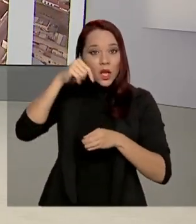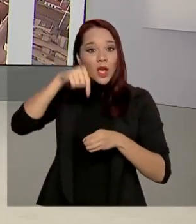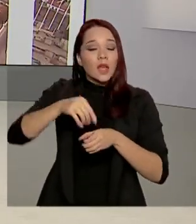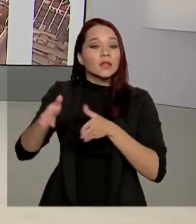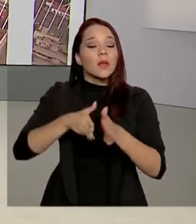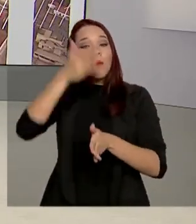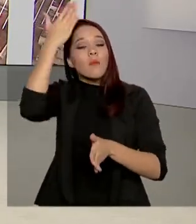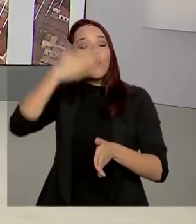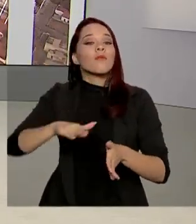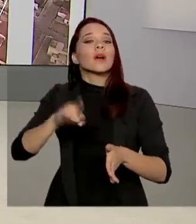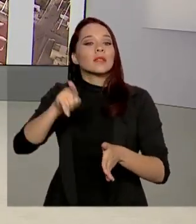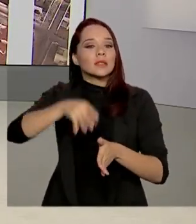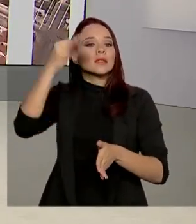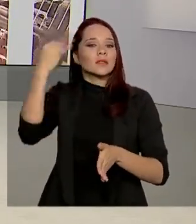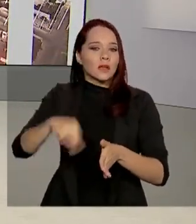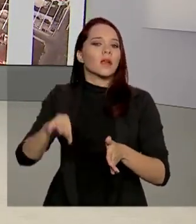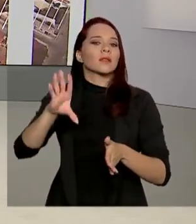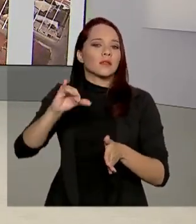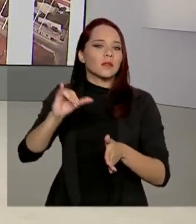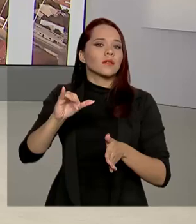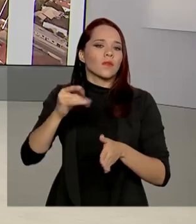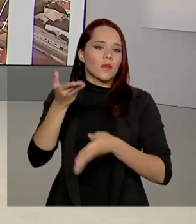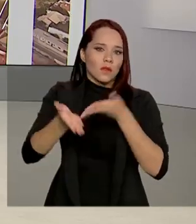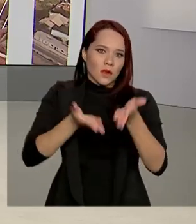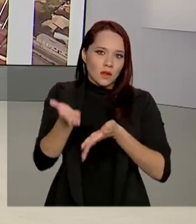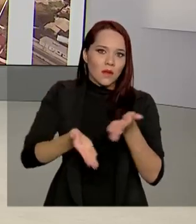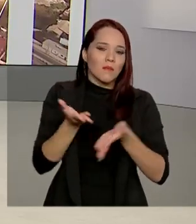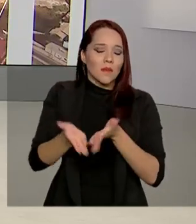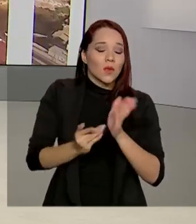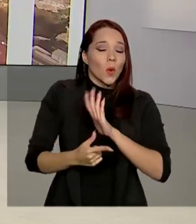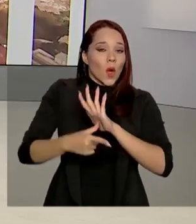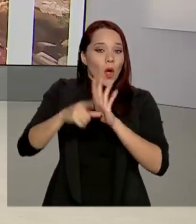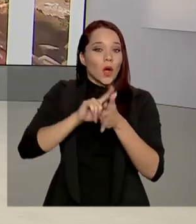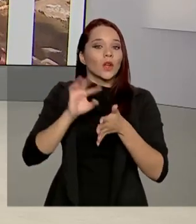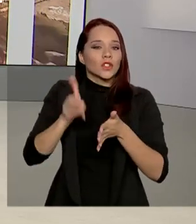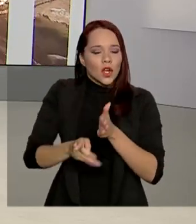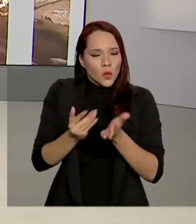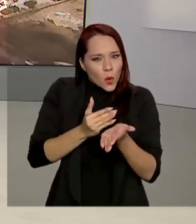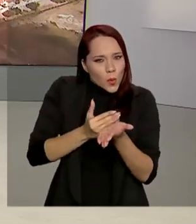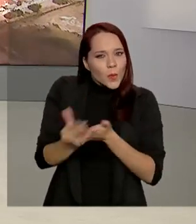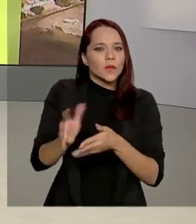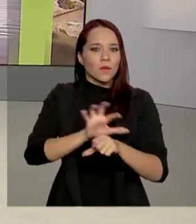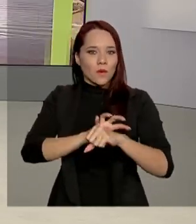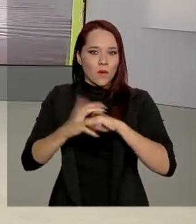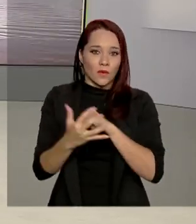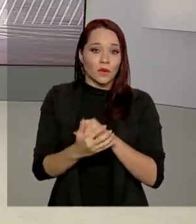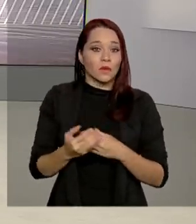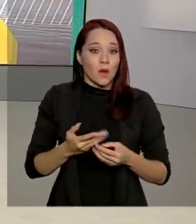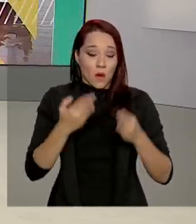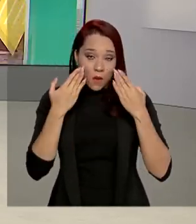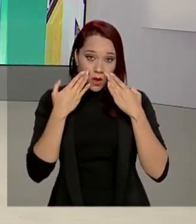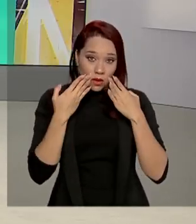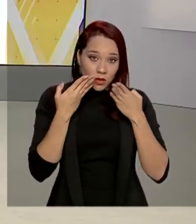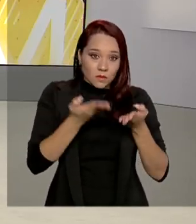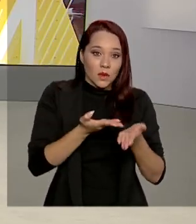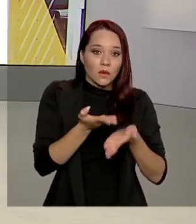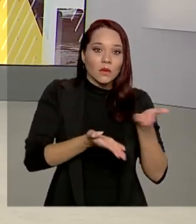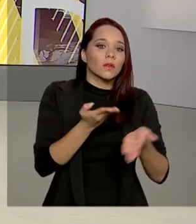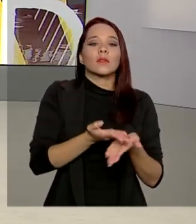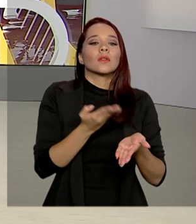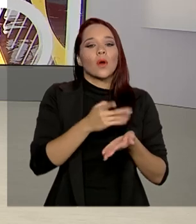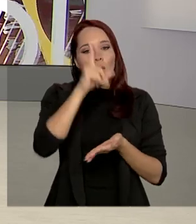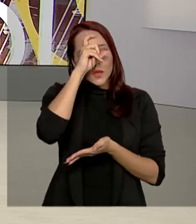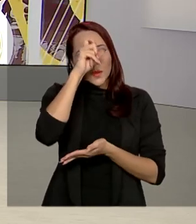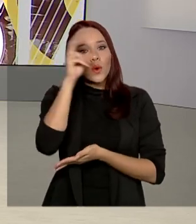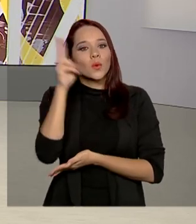comprovar a eficácia científica no tratamento precoce da Covid-19. O atendimento ocorre no Hospital de